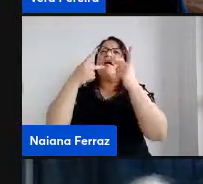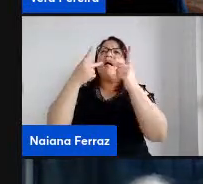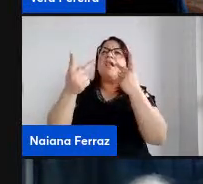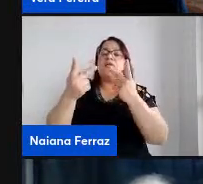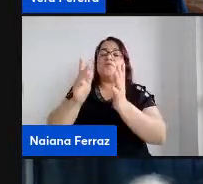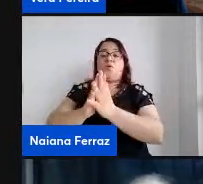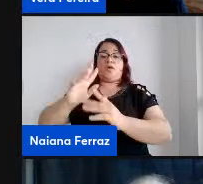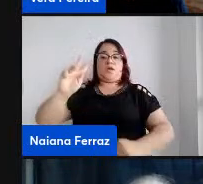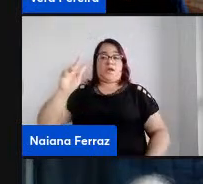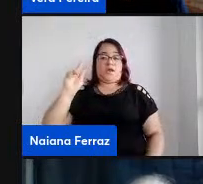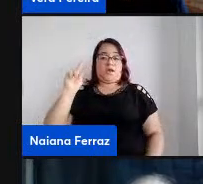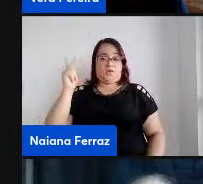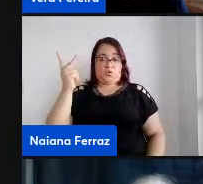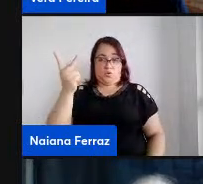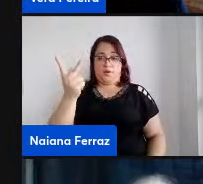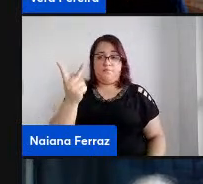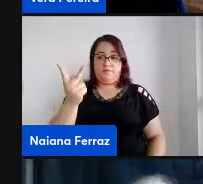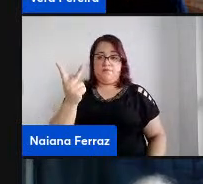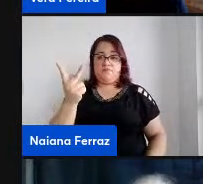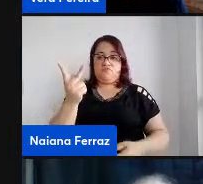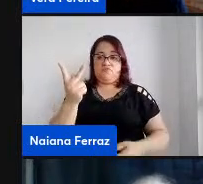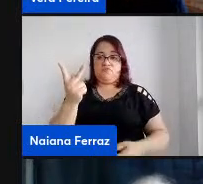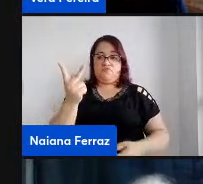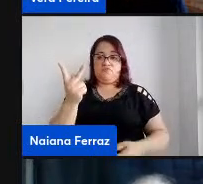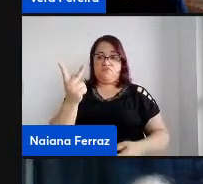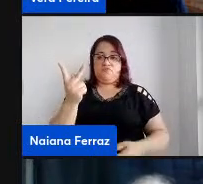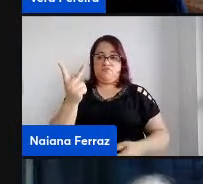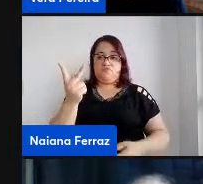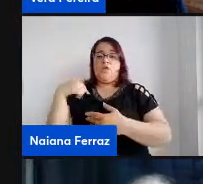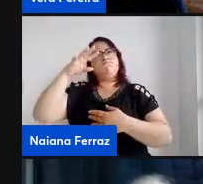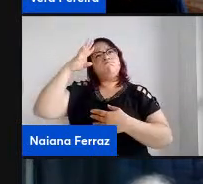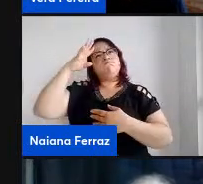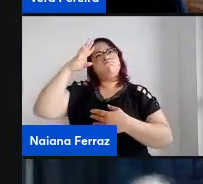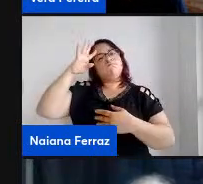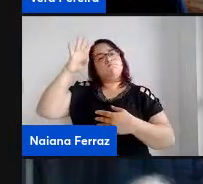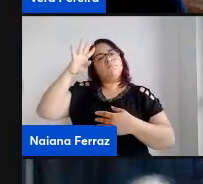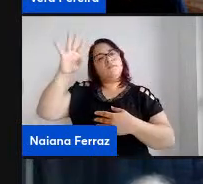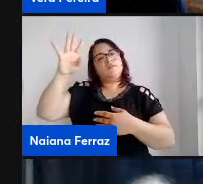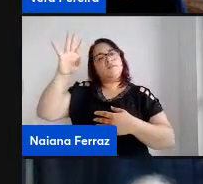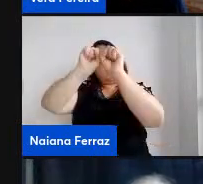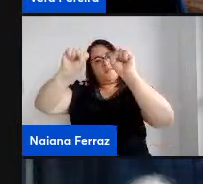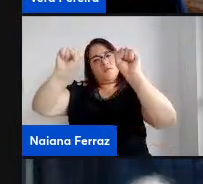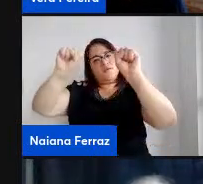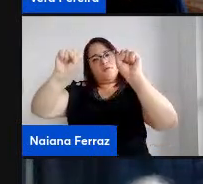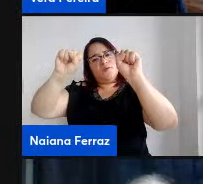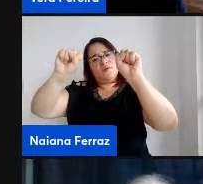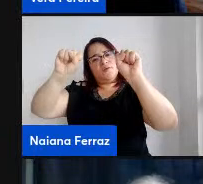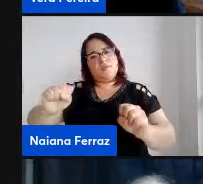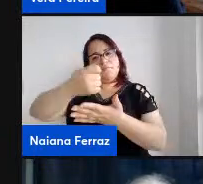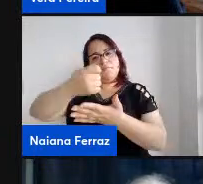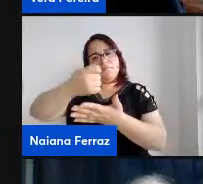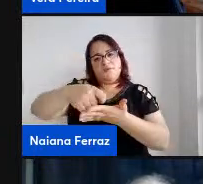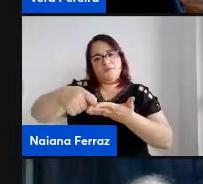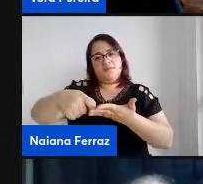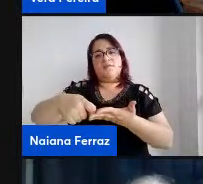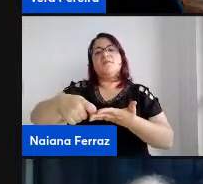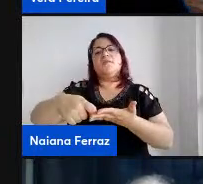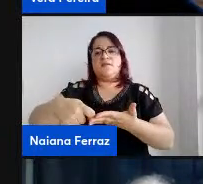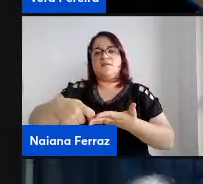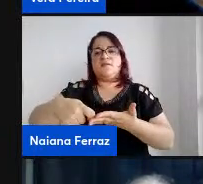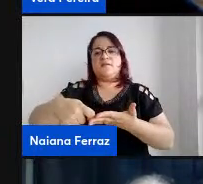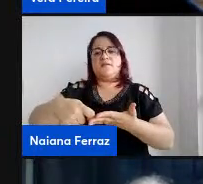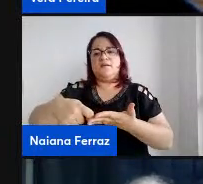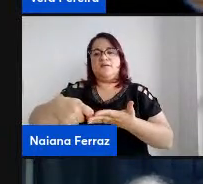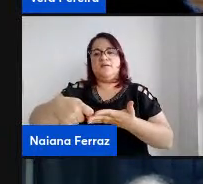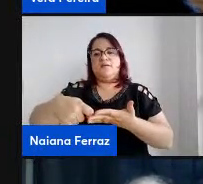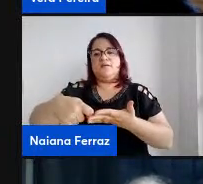historicamente, nós vamos ver a invenção de sistemas de escrita, e um sistema de escrita que é o mais